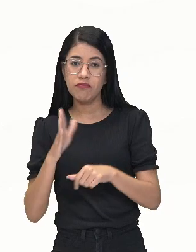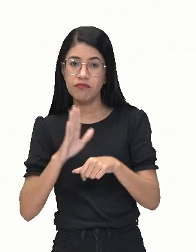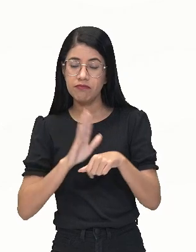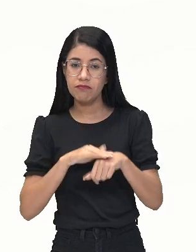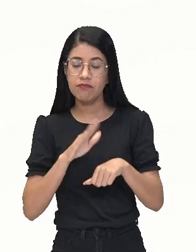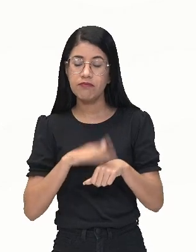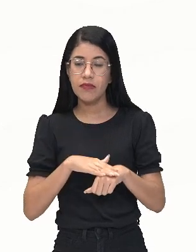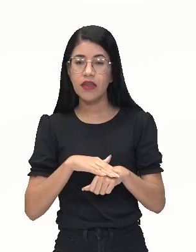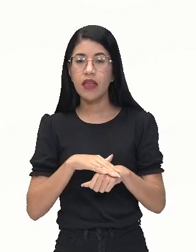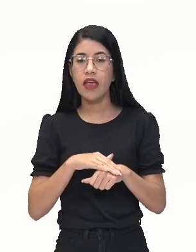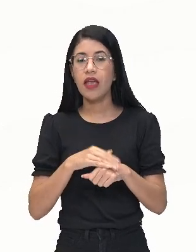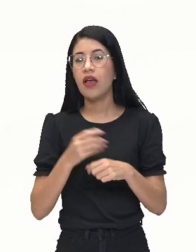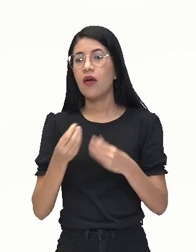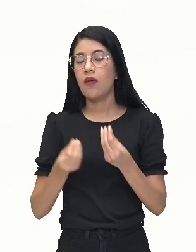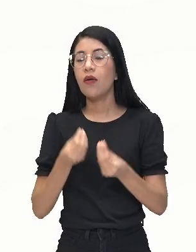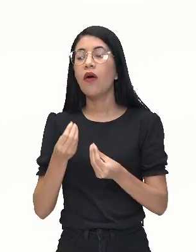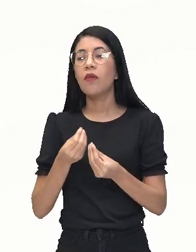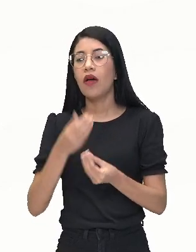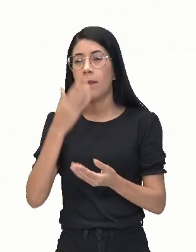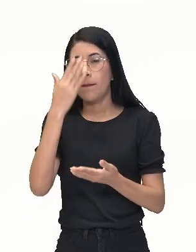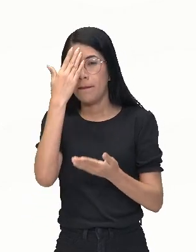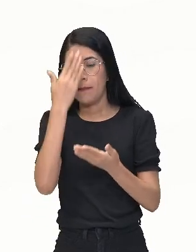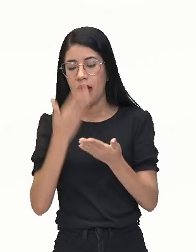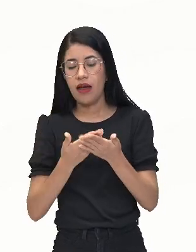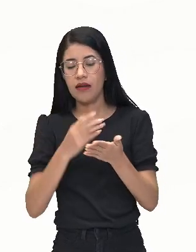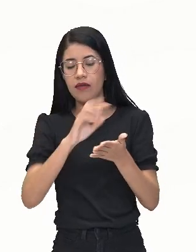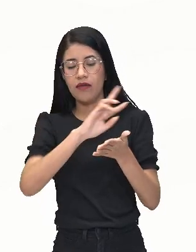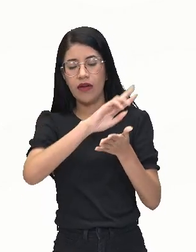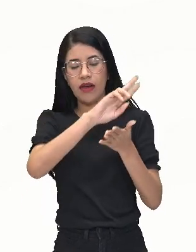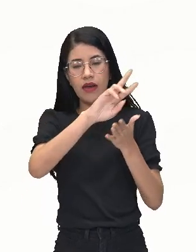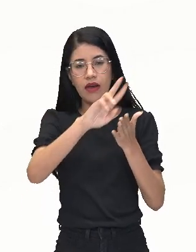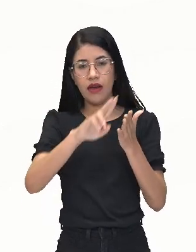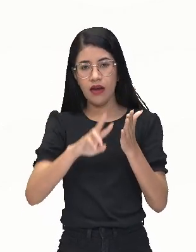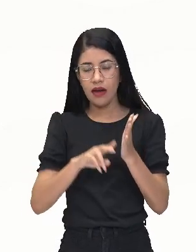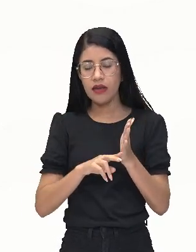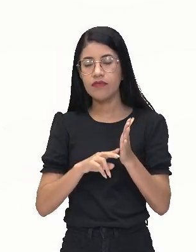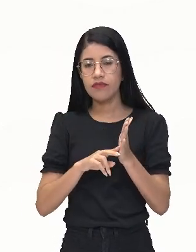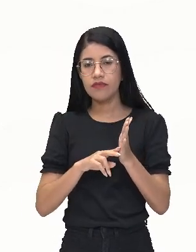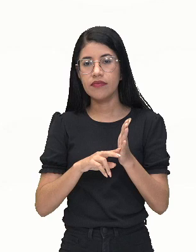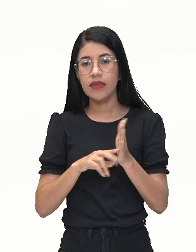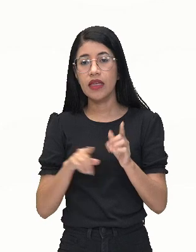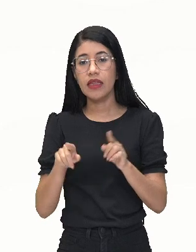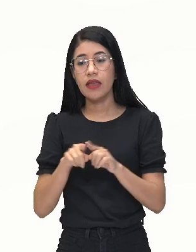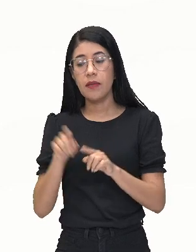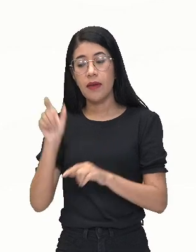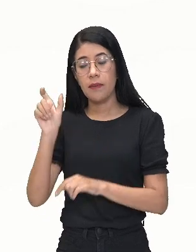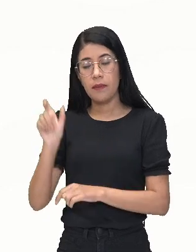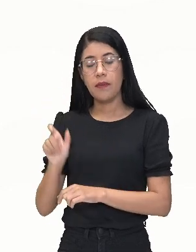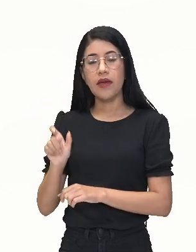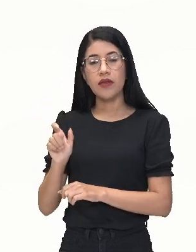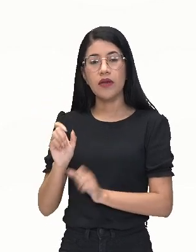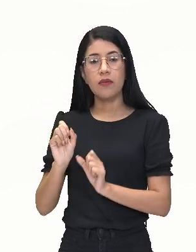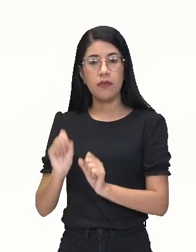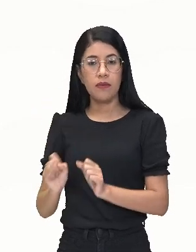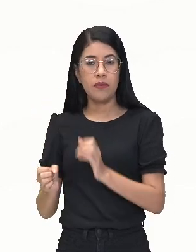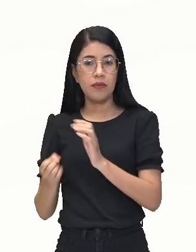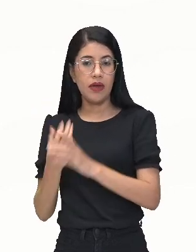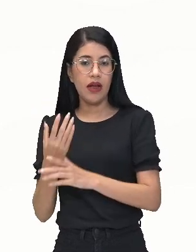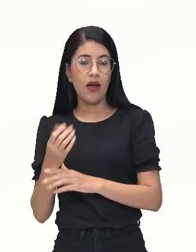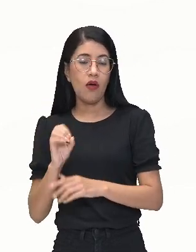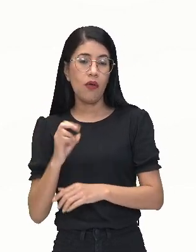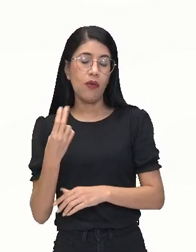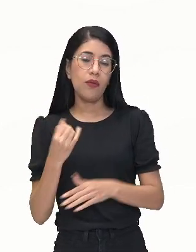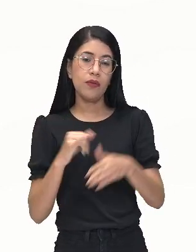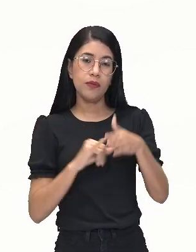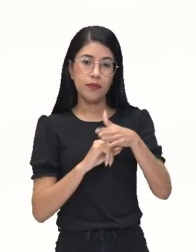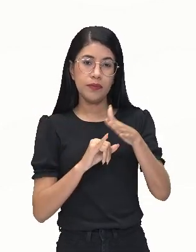dados de fontes que são confiáveis, tá, gente? Então, além de pessoa ou instituição, alguns mapas